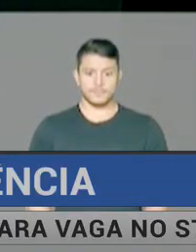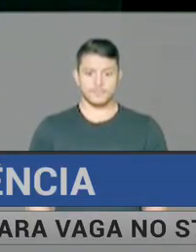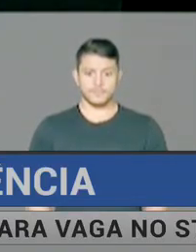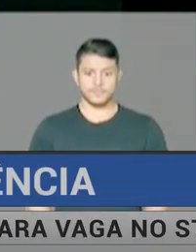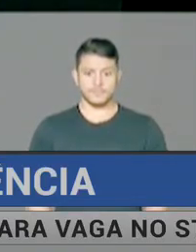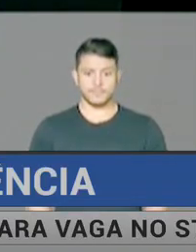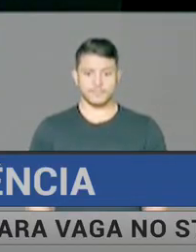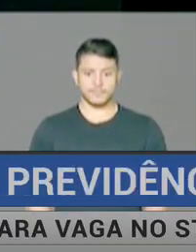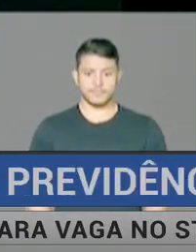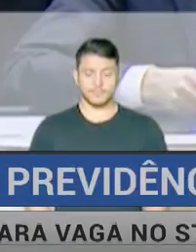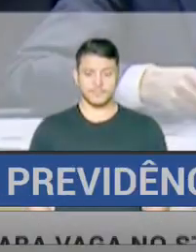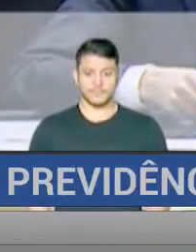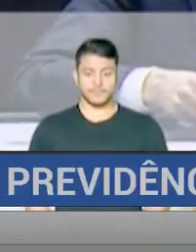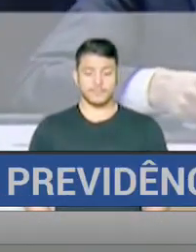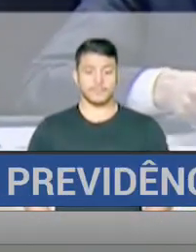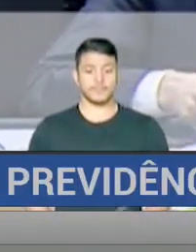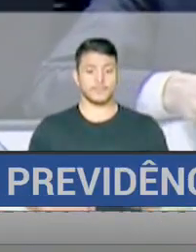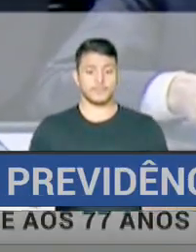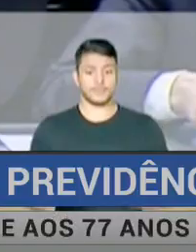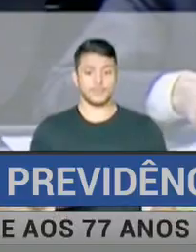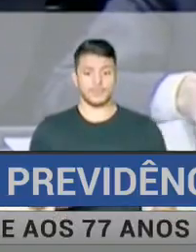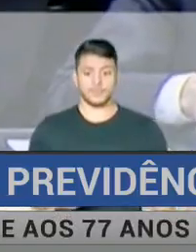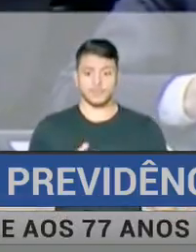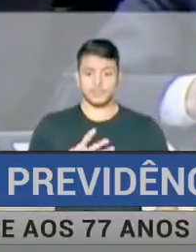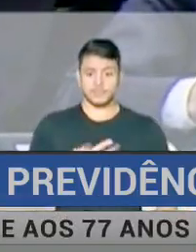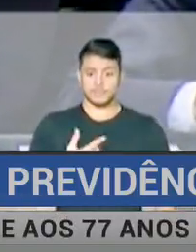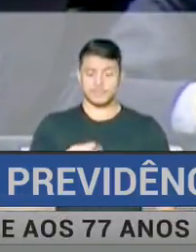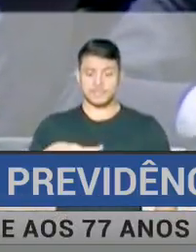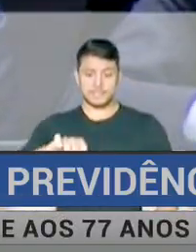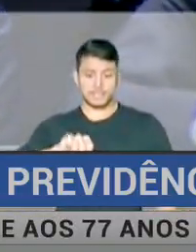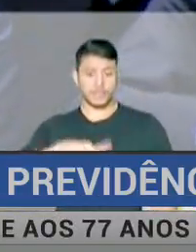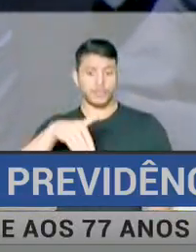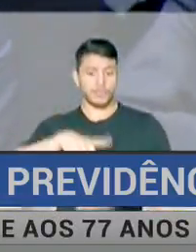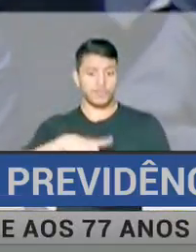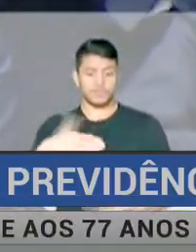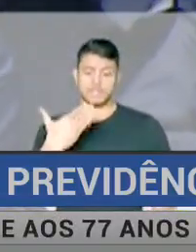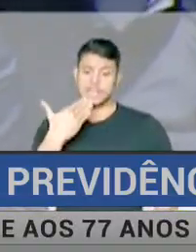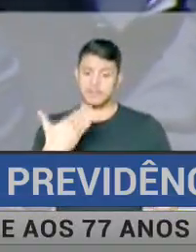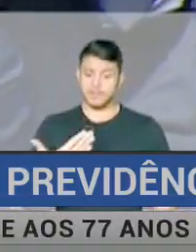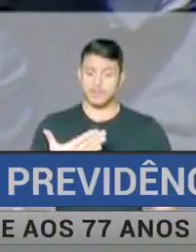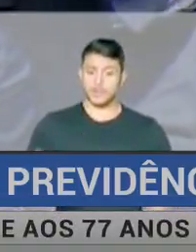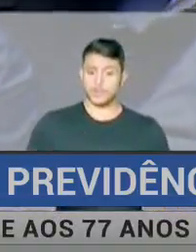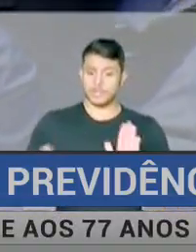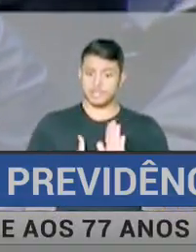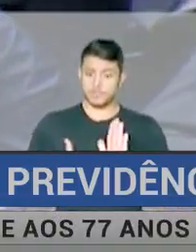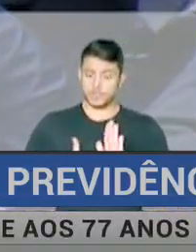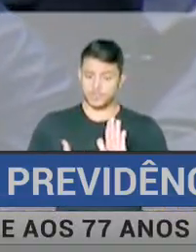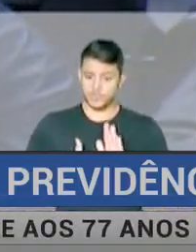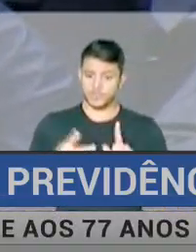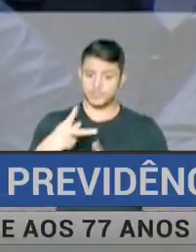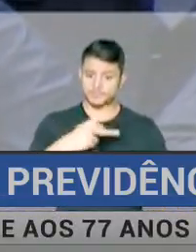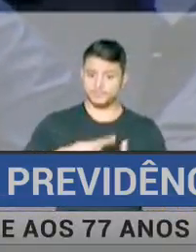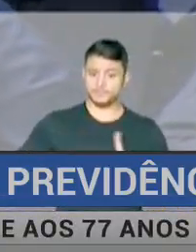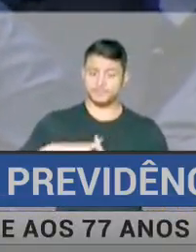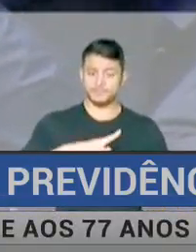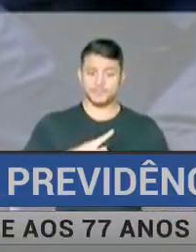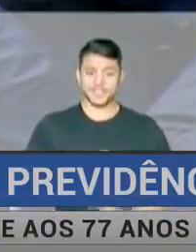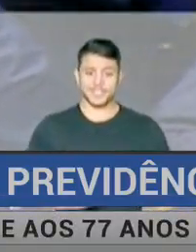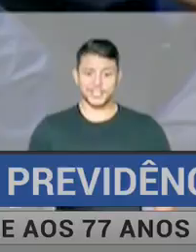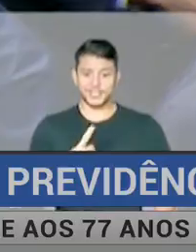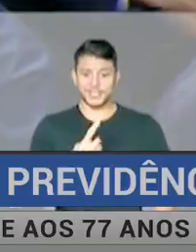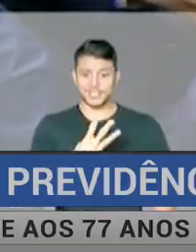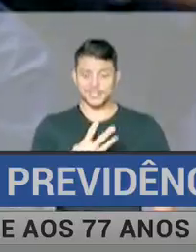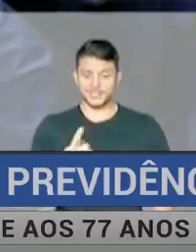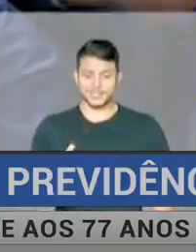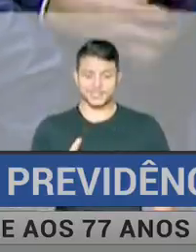acima de todas as previsões mais otimistas. Presidente da Câmara emocionado, chora.